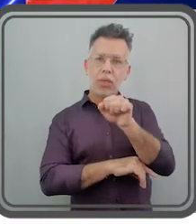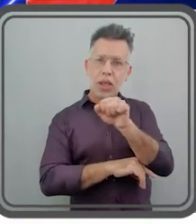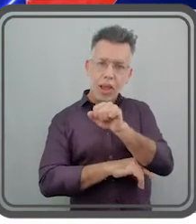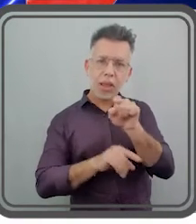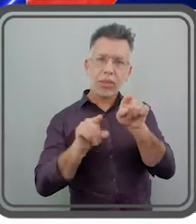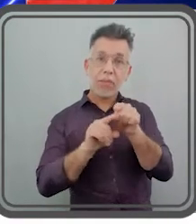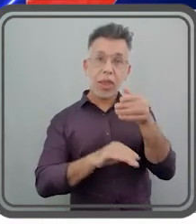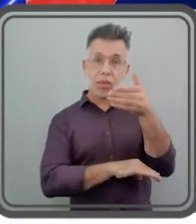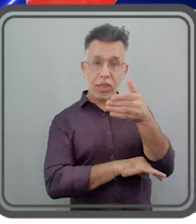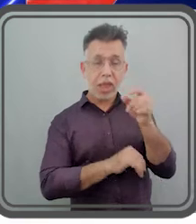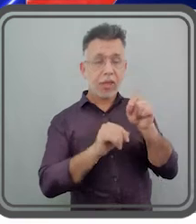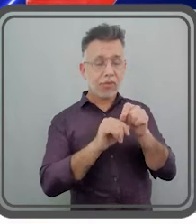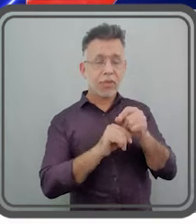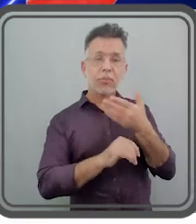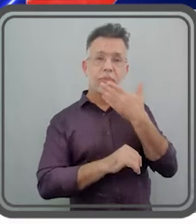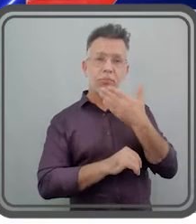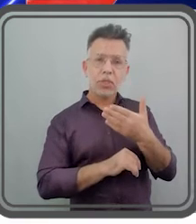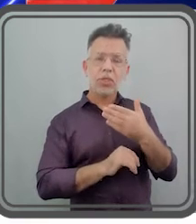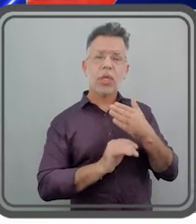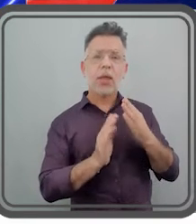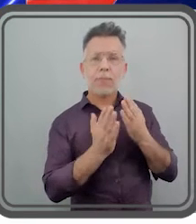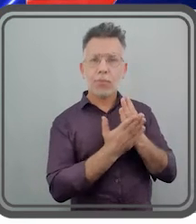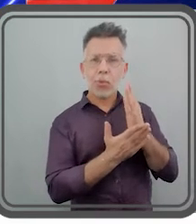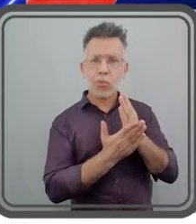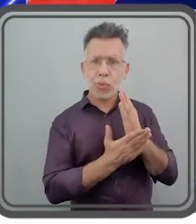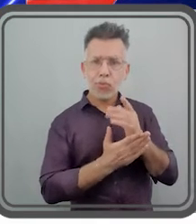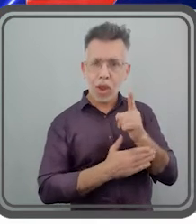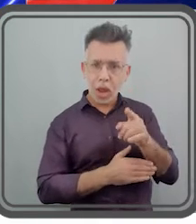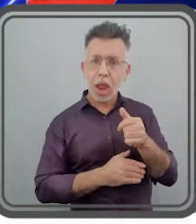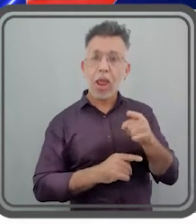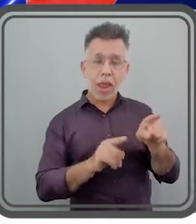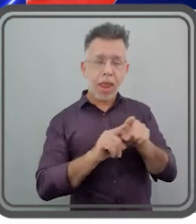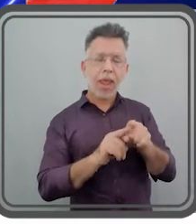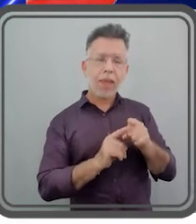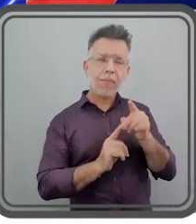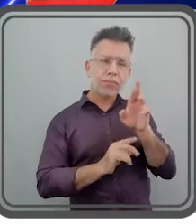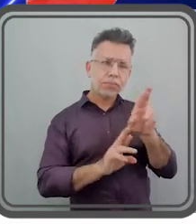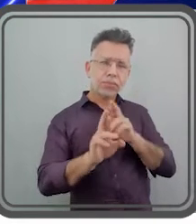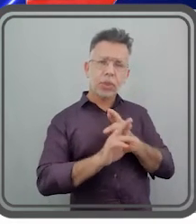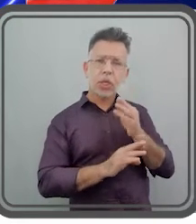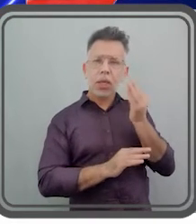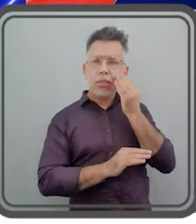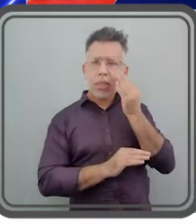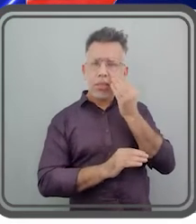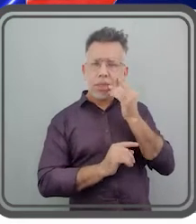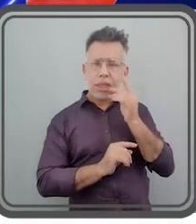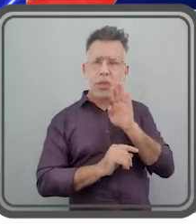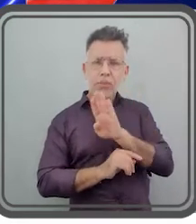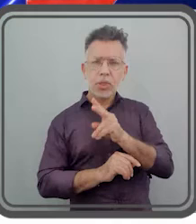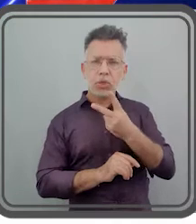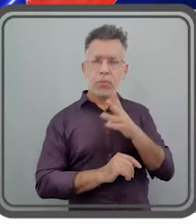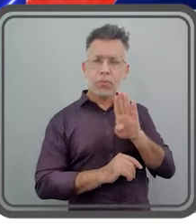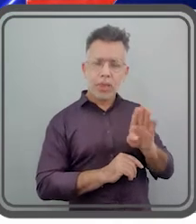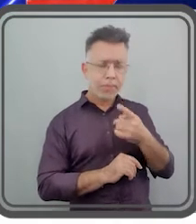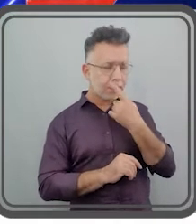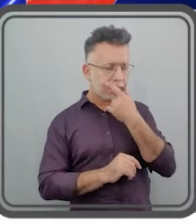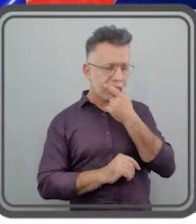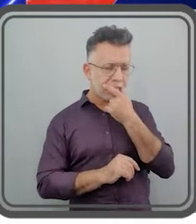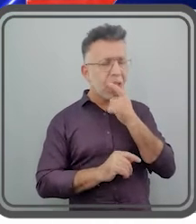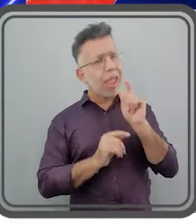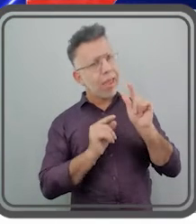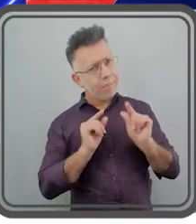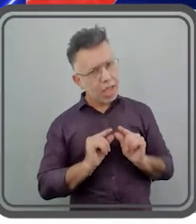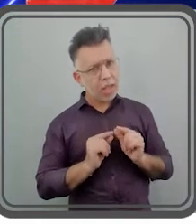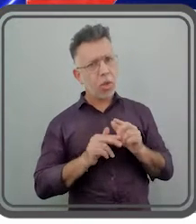fazer reserva direto com a ferramenta pedir aprovação e tudo por lá então são que o Caique também tá pensando em vir subir ela acabou ficando um